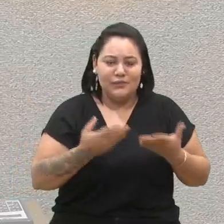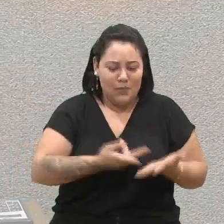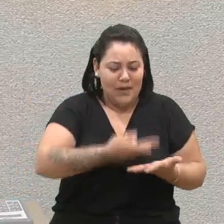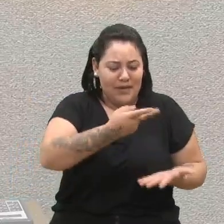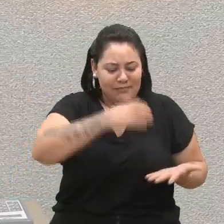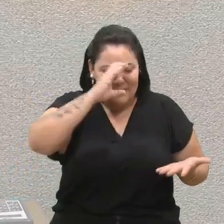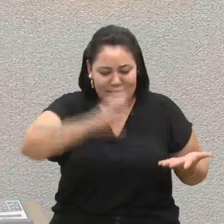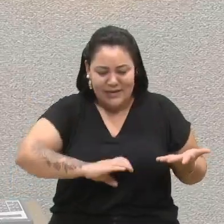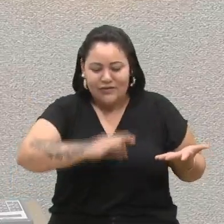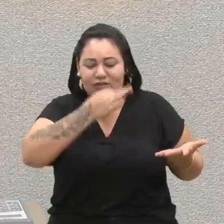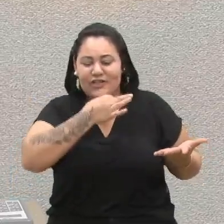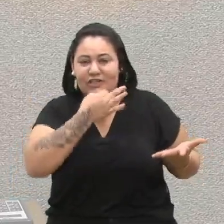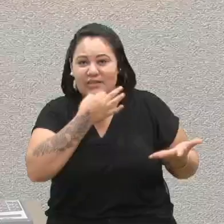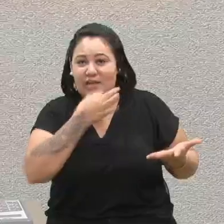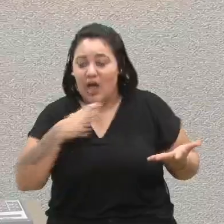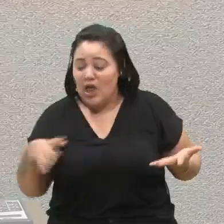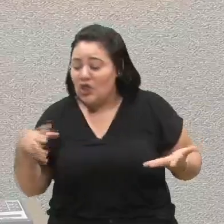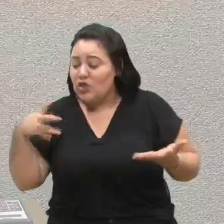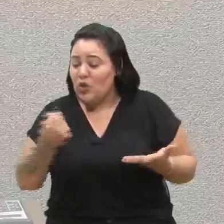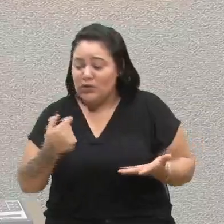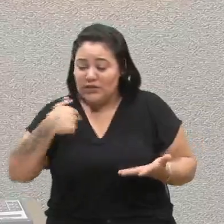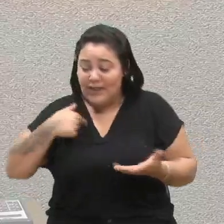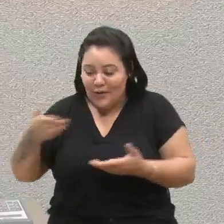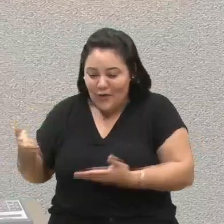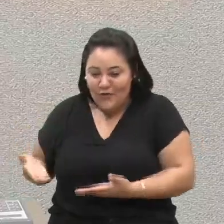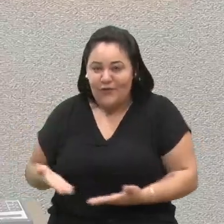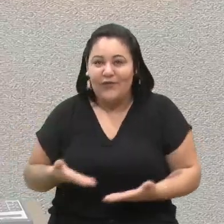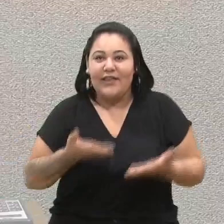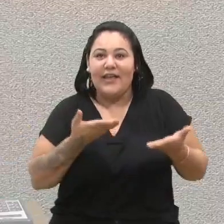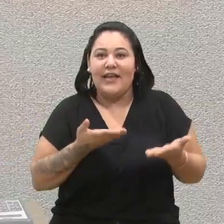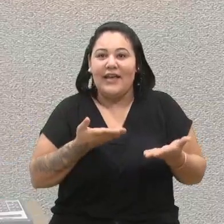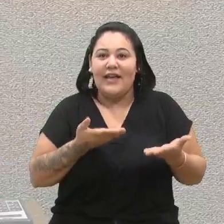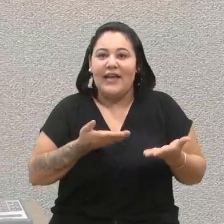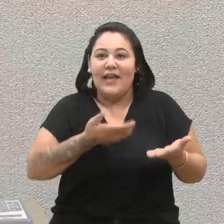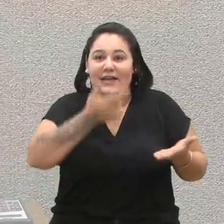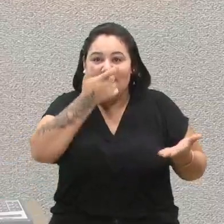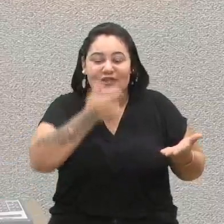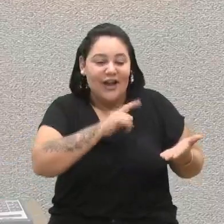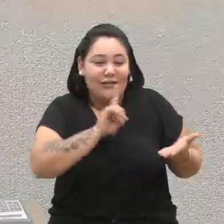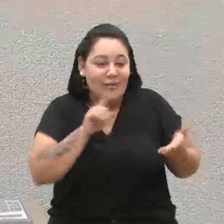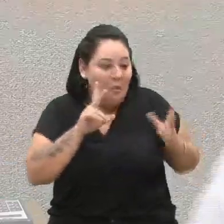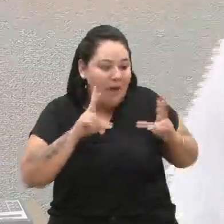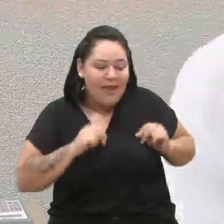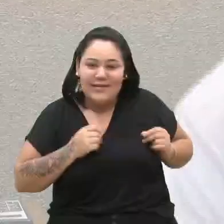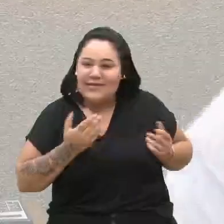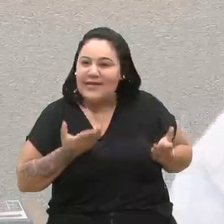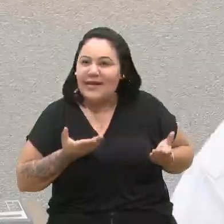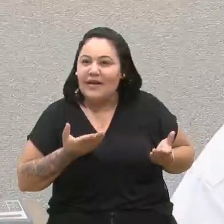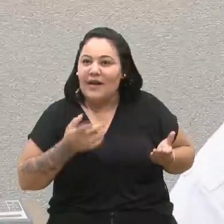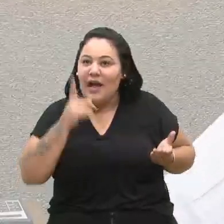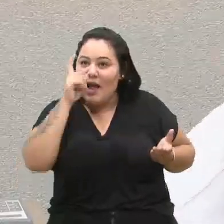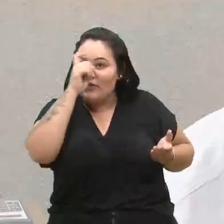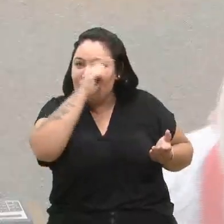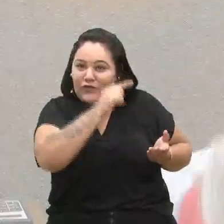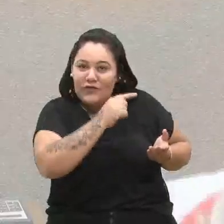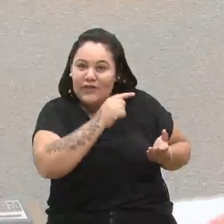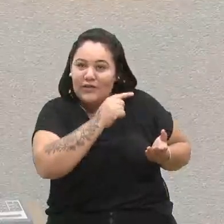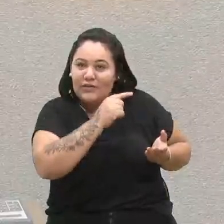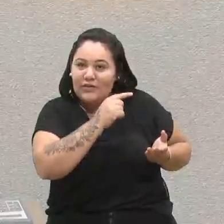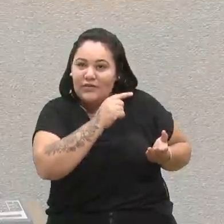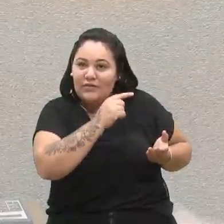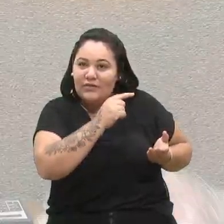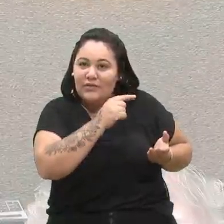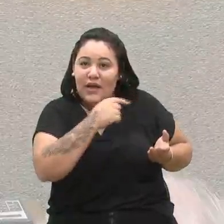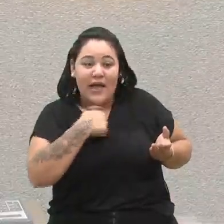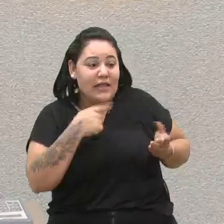que eu convidei, eles não se sentiram dignos de receber essa honraria. É difícil convencê-los. Não,